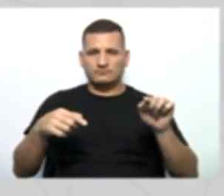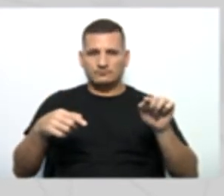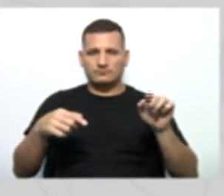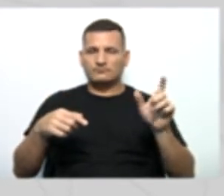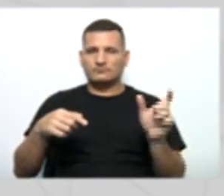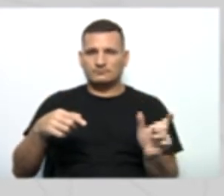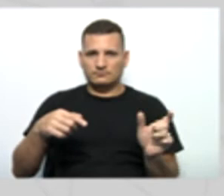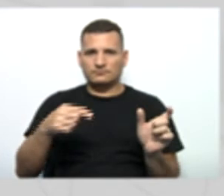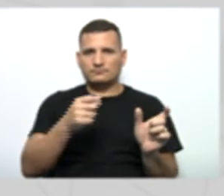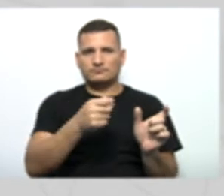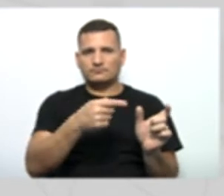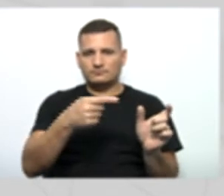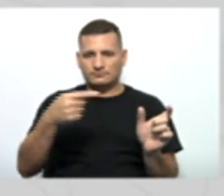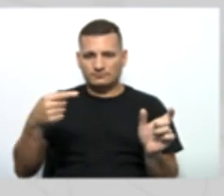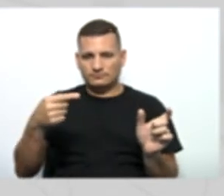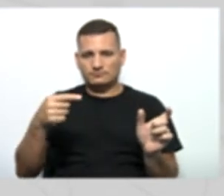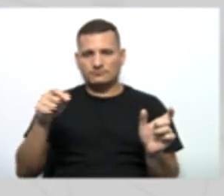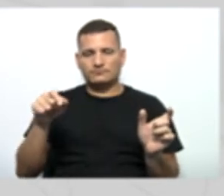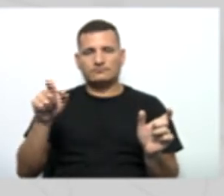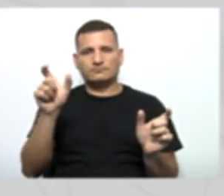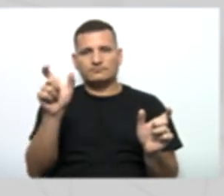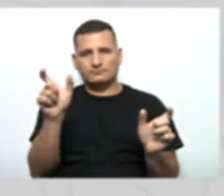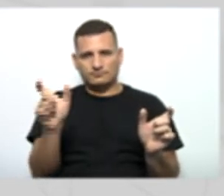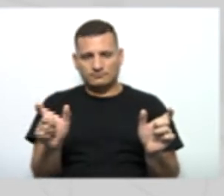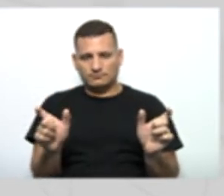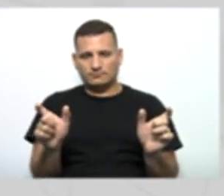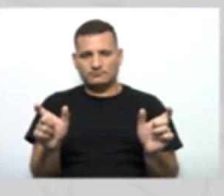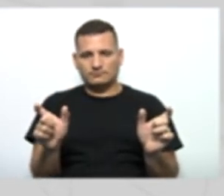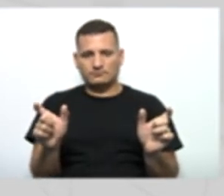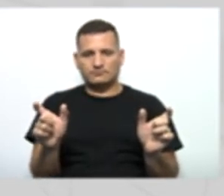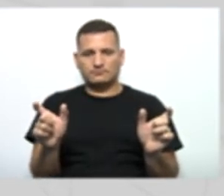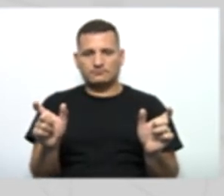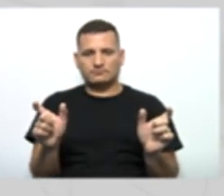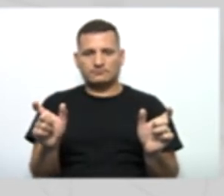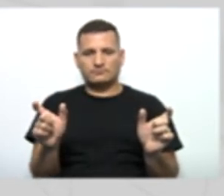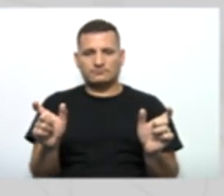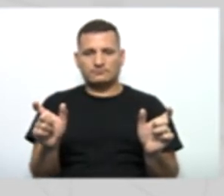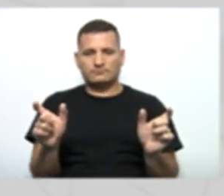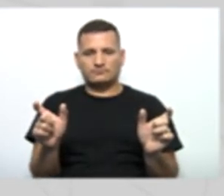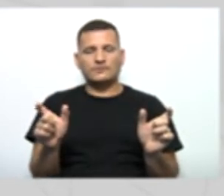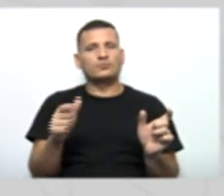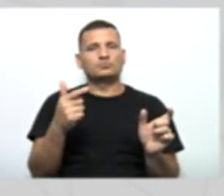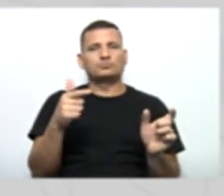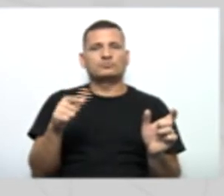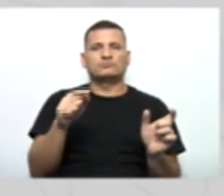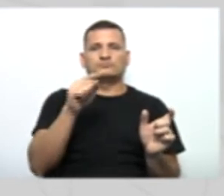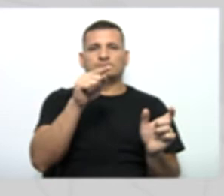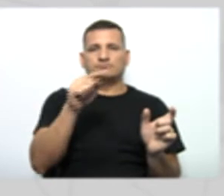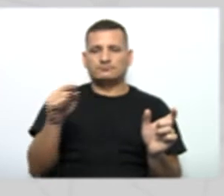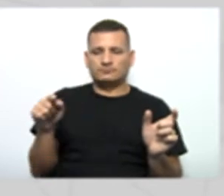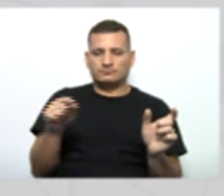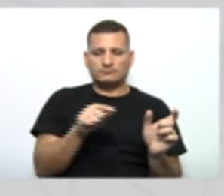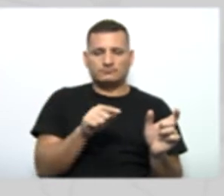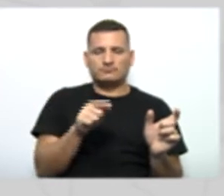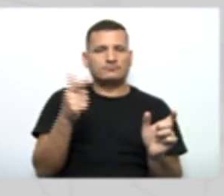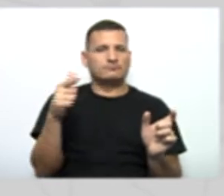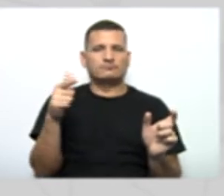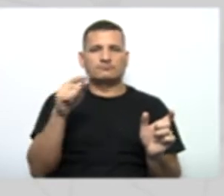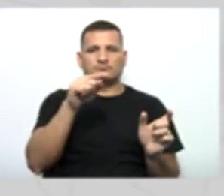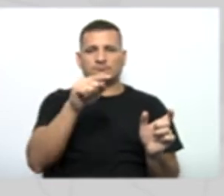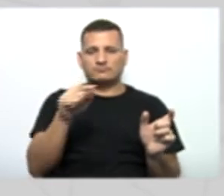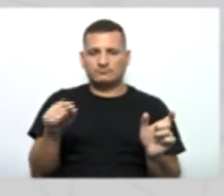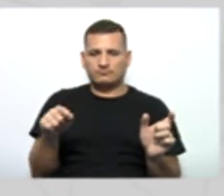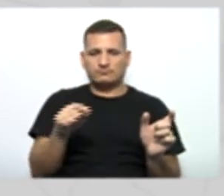associado à turma. Veja que não tem a seta indicando. Por quê?